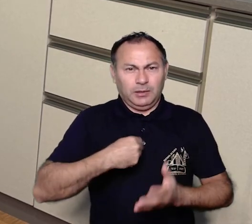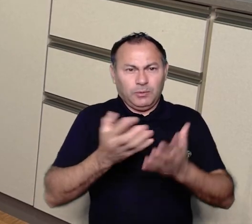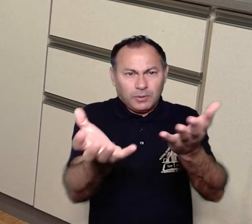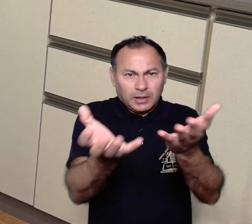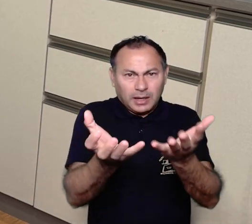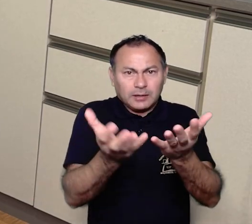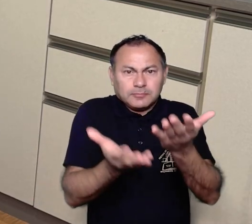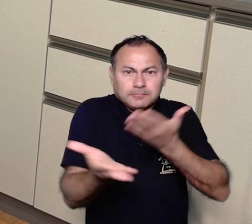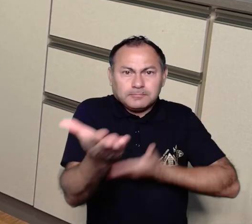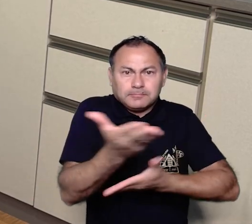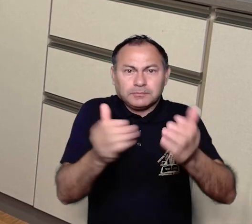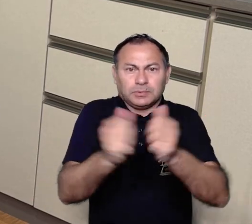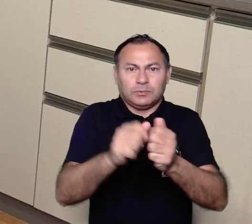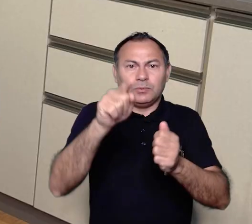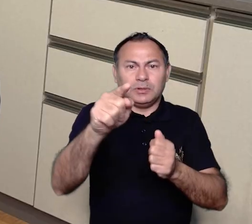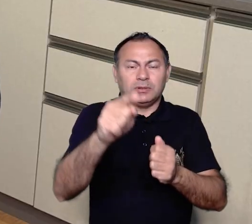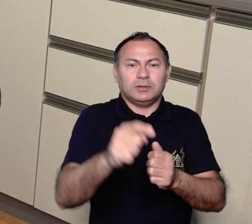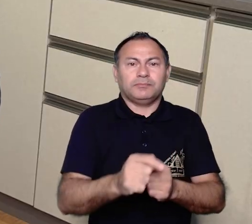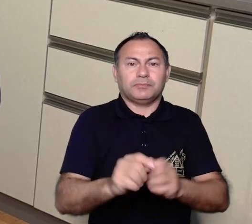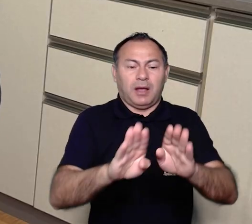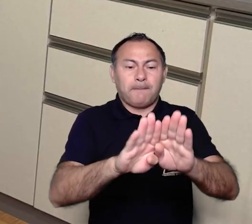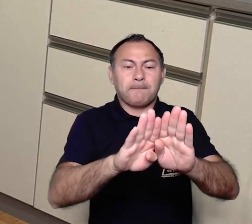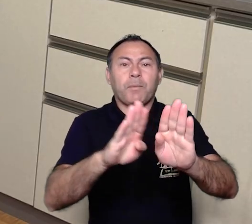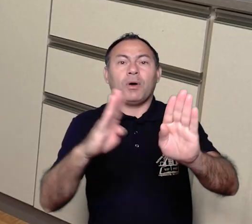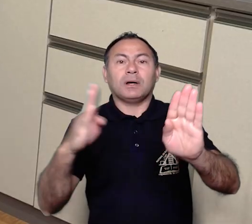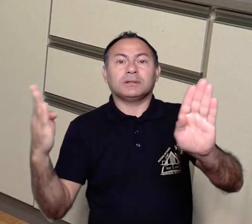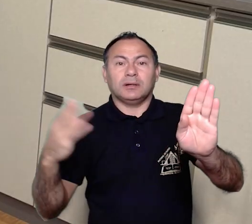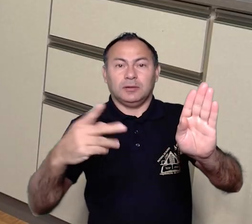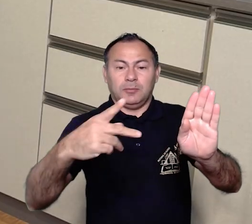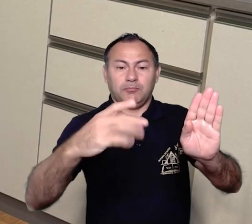eu quero partilhar com vocês sobre a porta